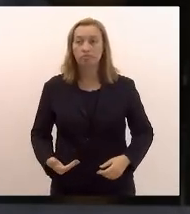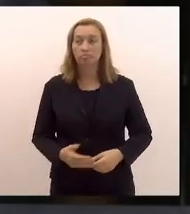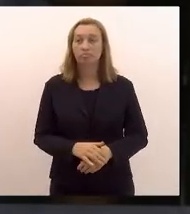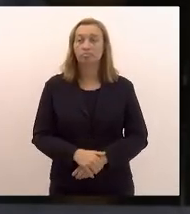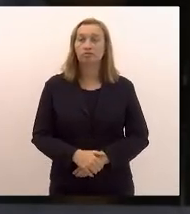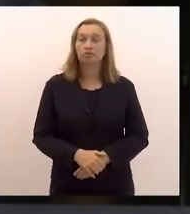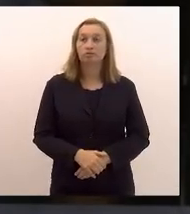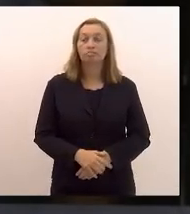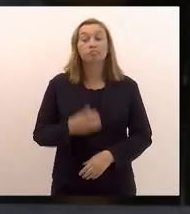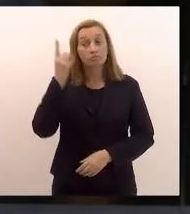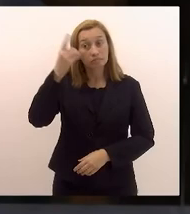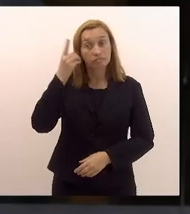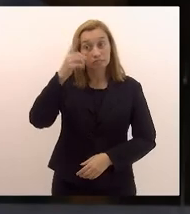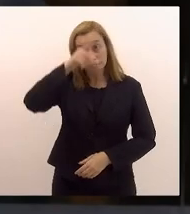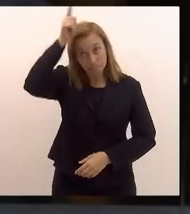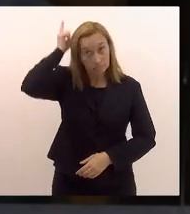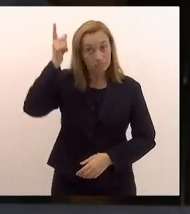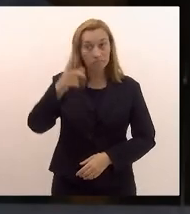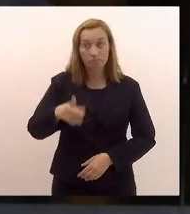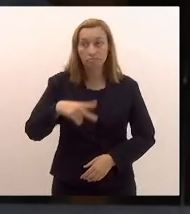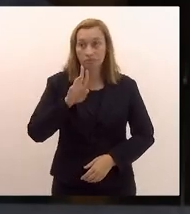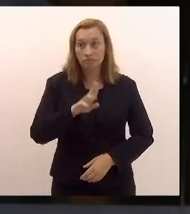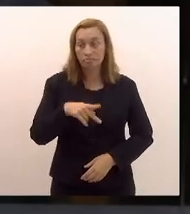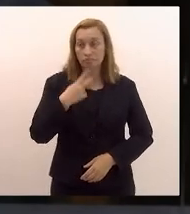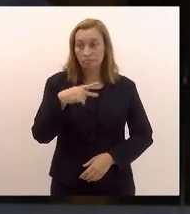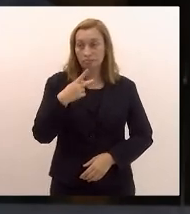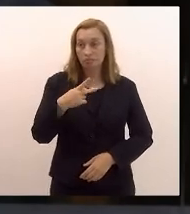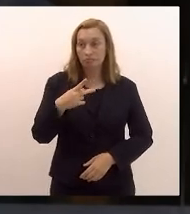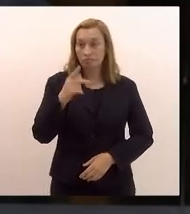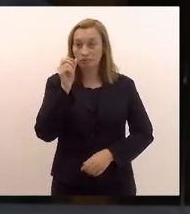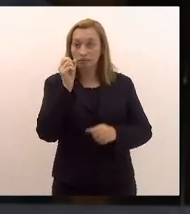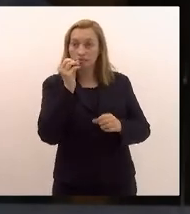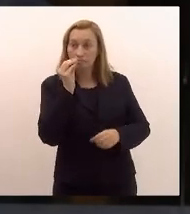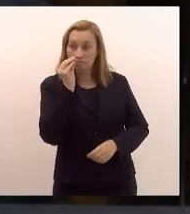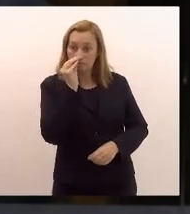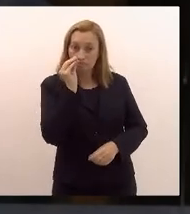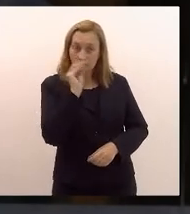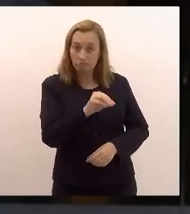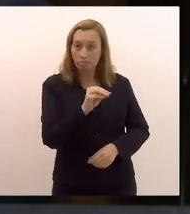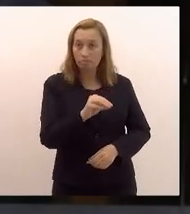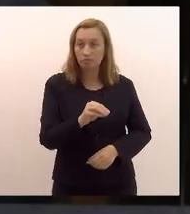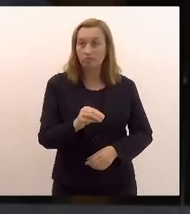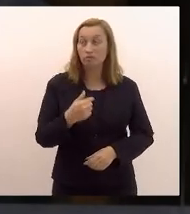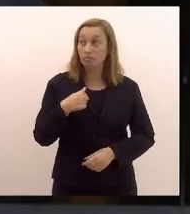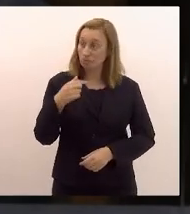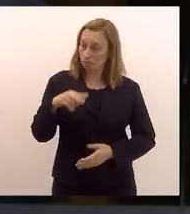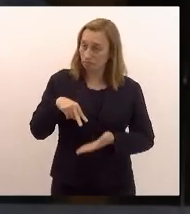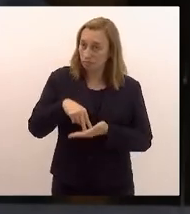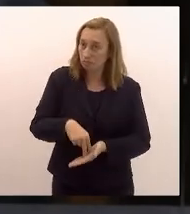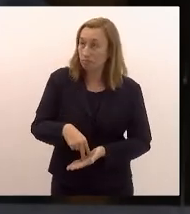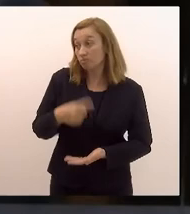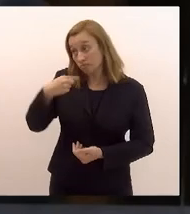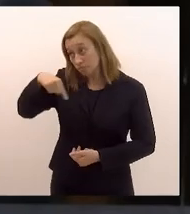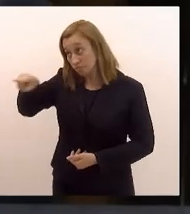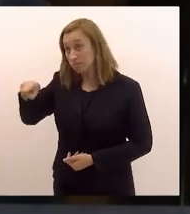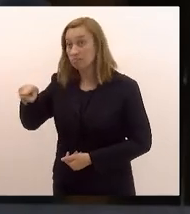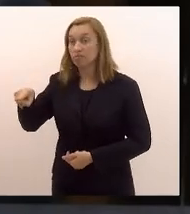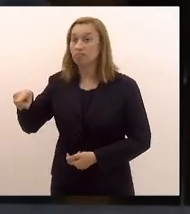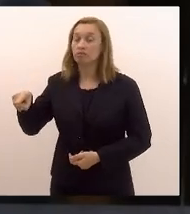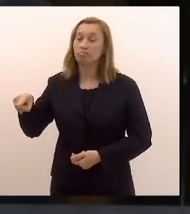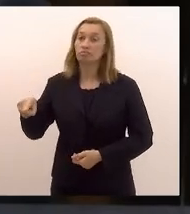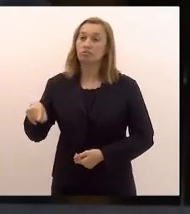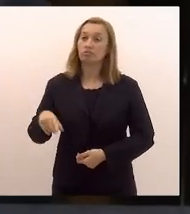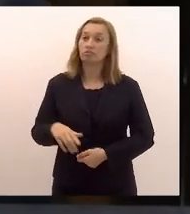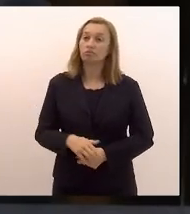bom e até que o Deputado Luiz Paulo Foi fazer os a palavra e alguém xingou ele aqui das galerias aí eu levantei aqui fui lá